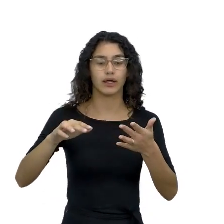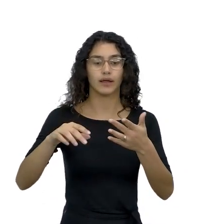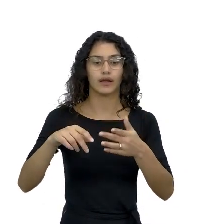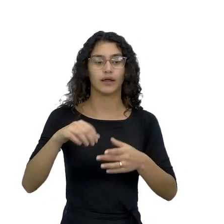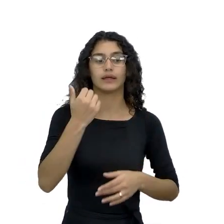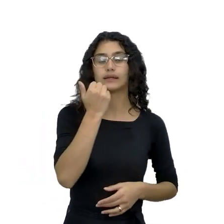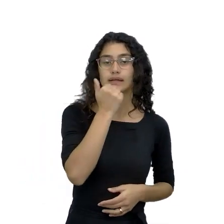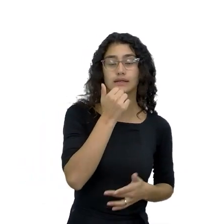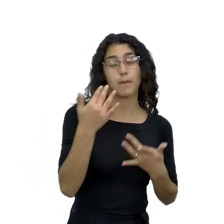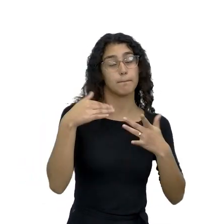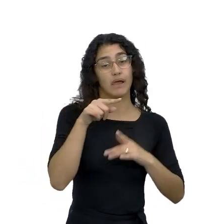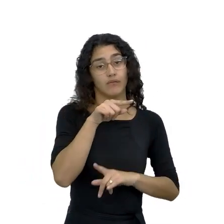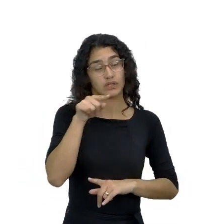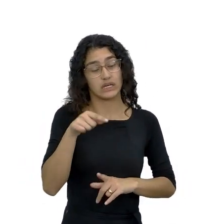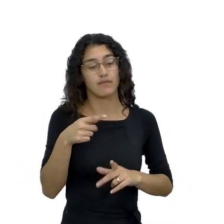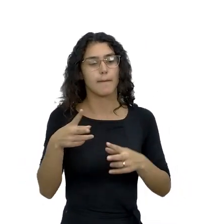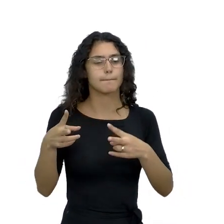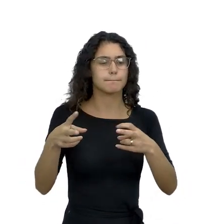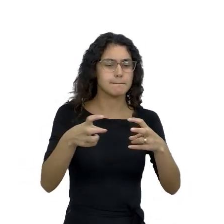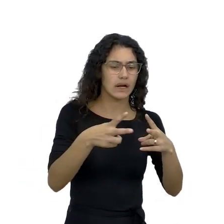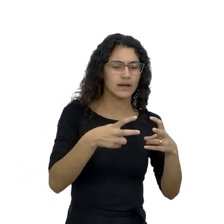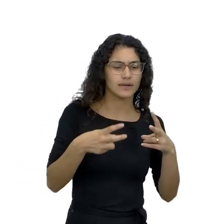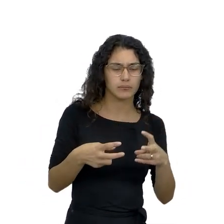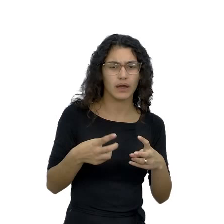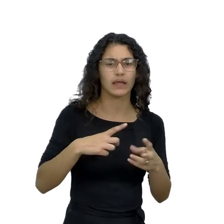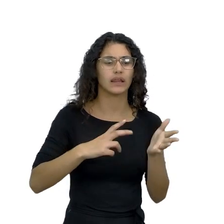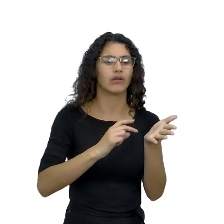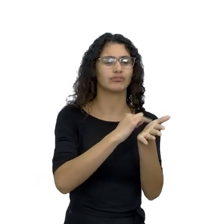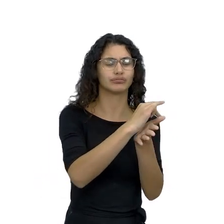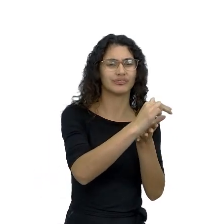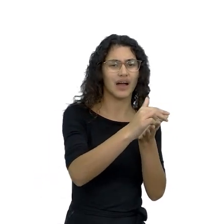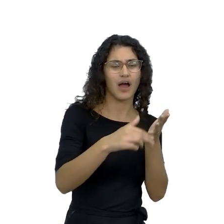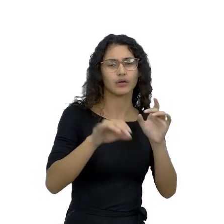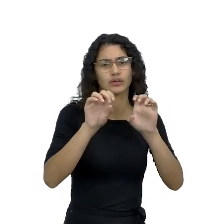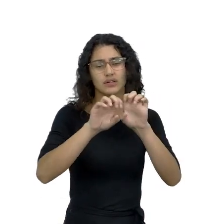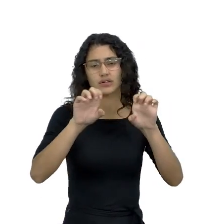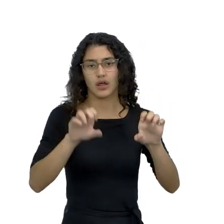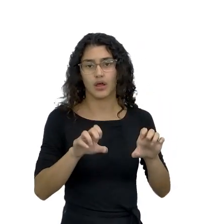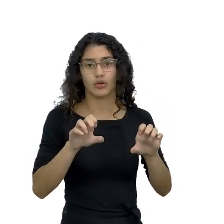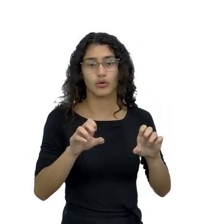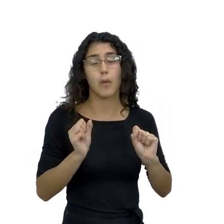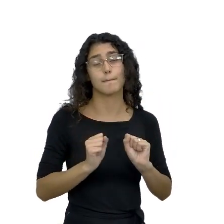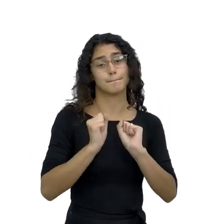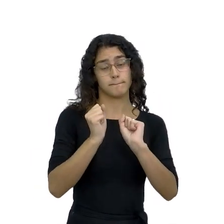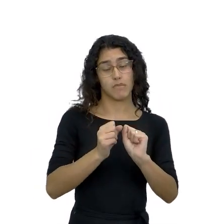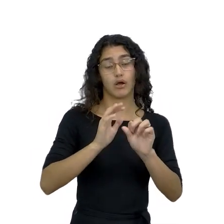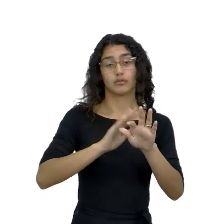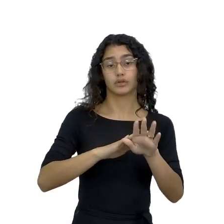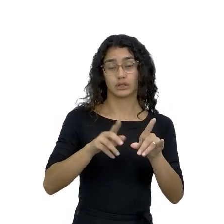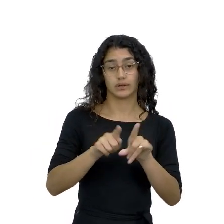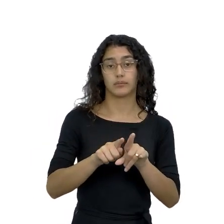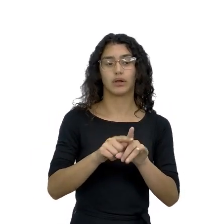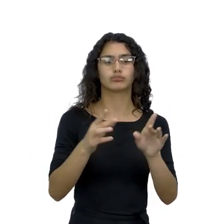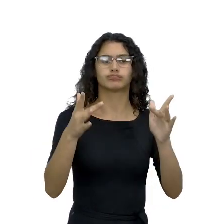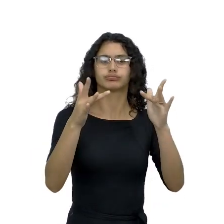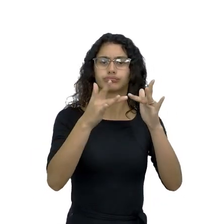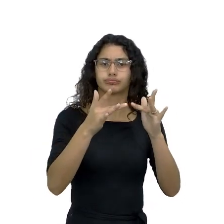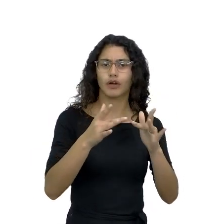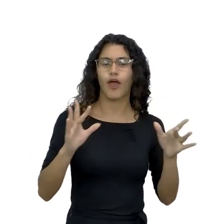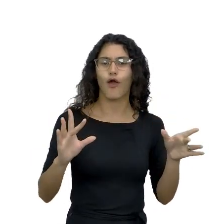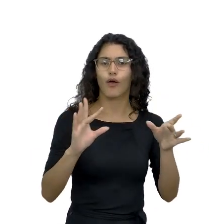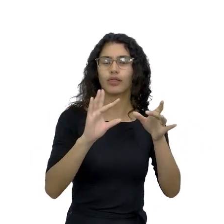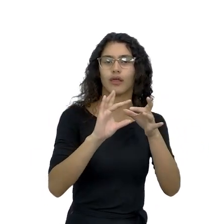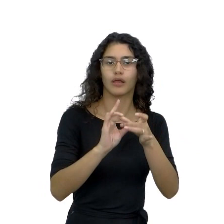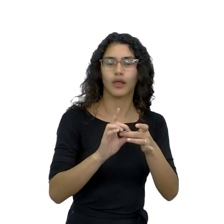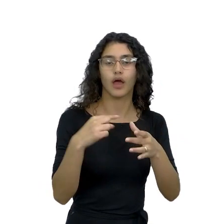ciências. Mas você vai perceber que vários eixos estão interligados